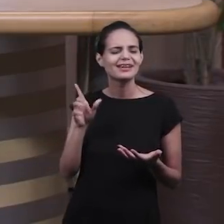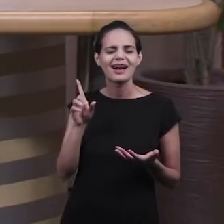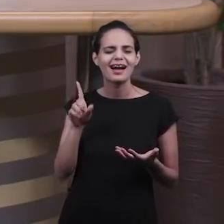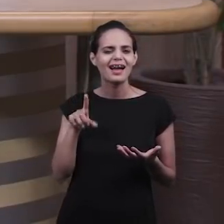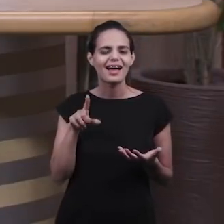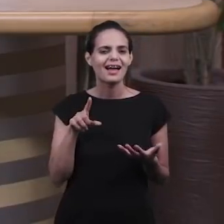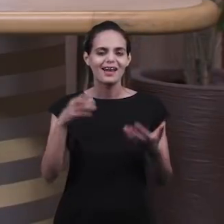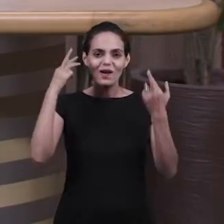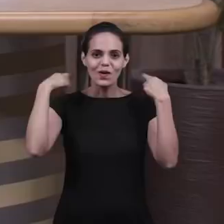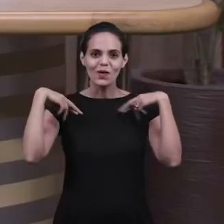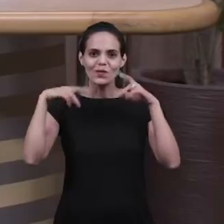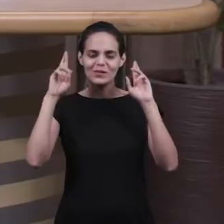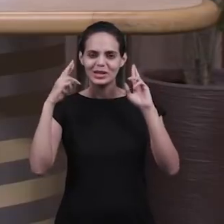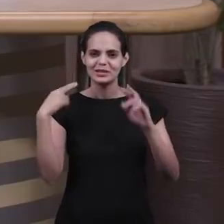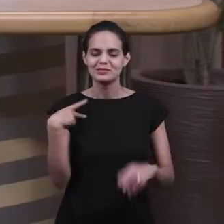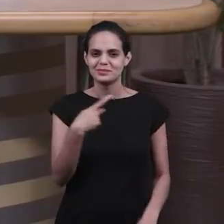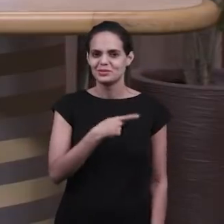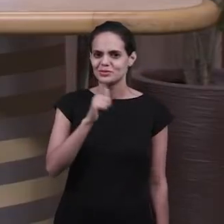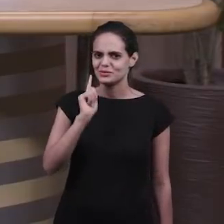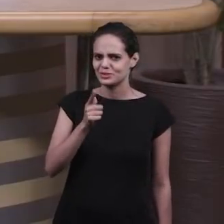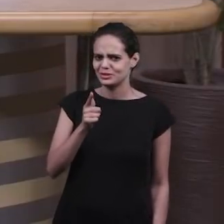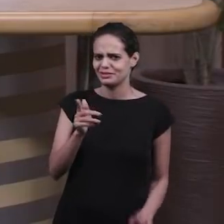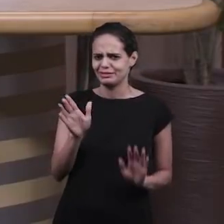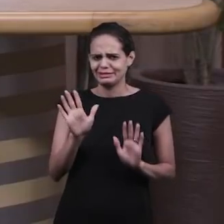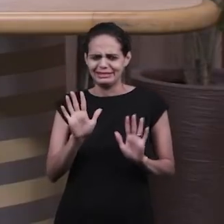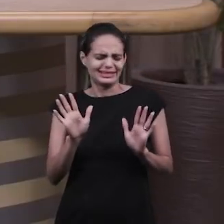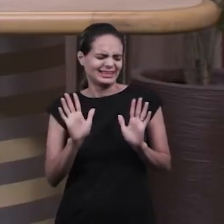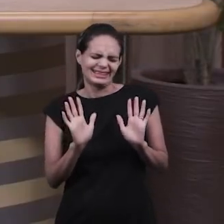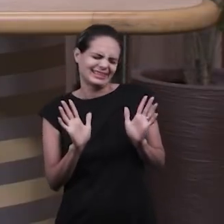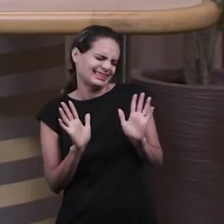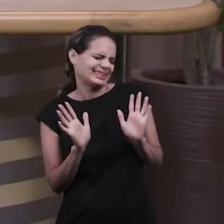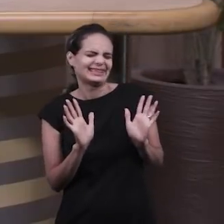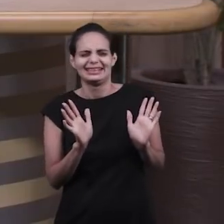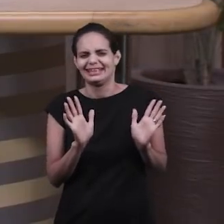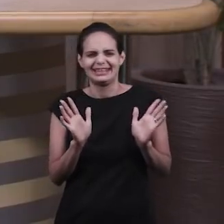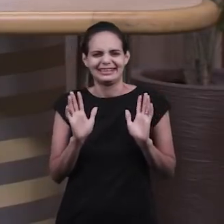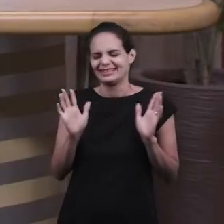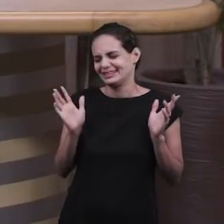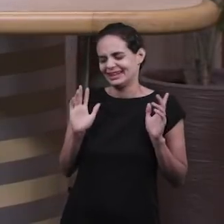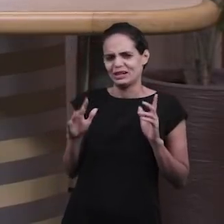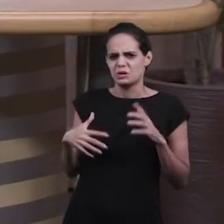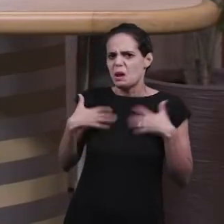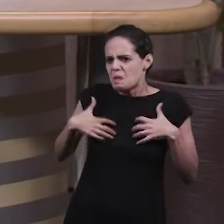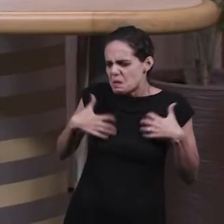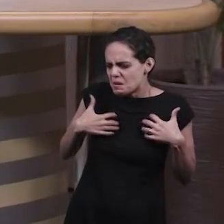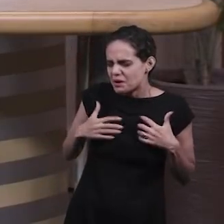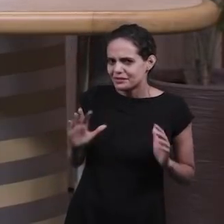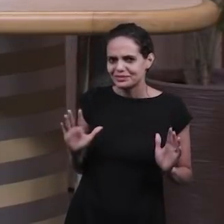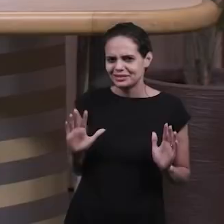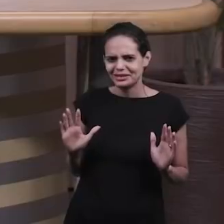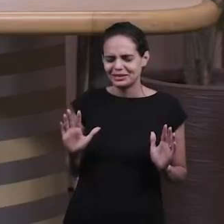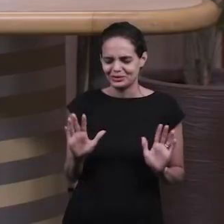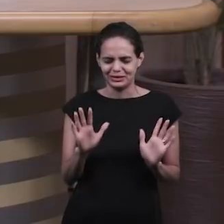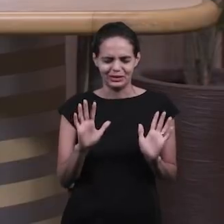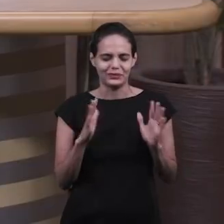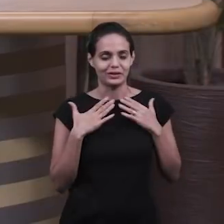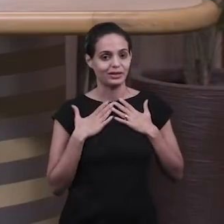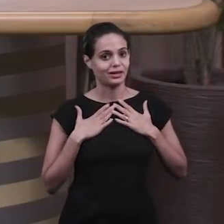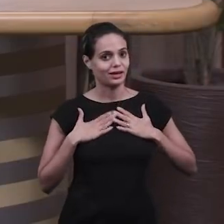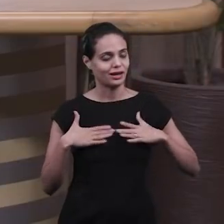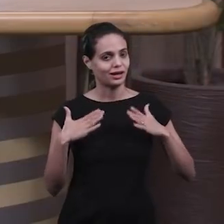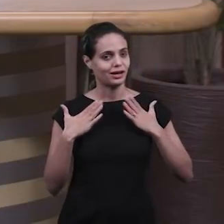ovelha de Gedeuti? Alguns queriam, né? Mas não, porque ele é bravo, não sei o que lá. Não, ele